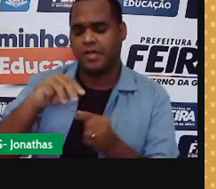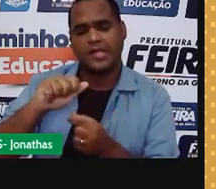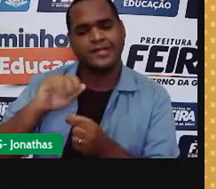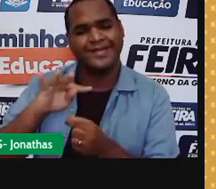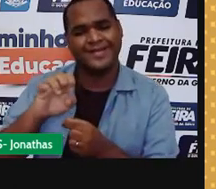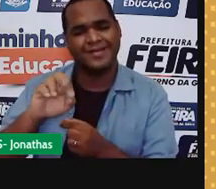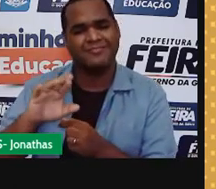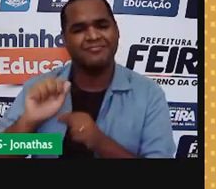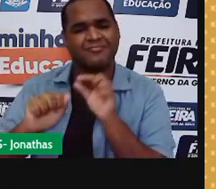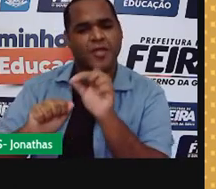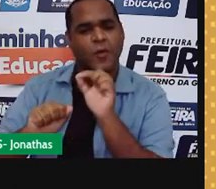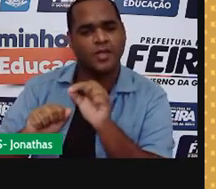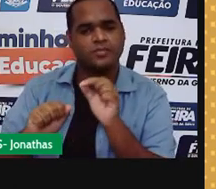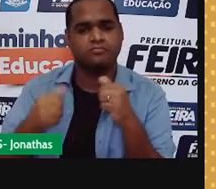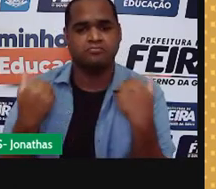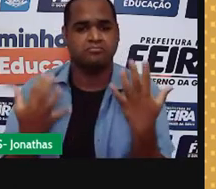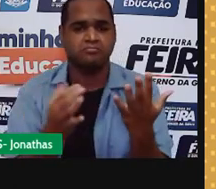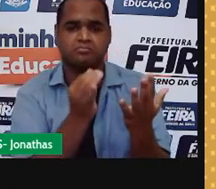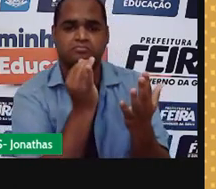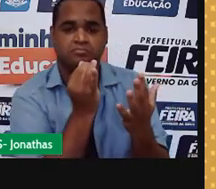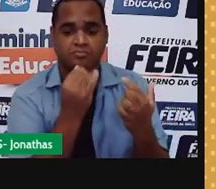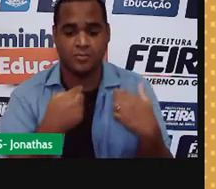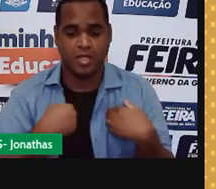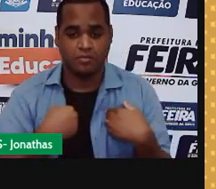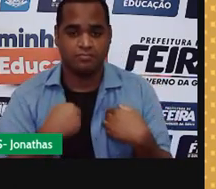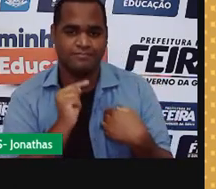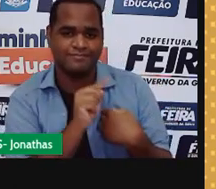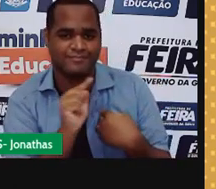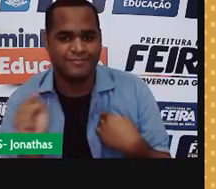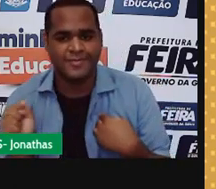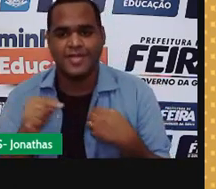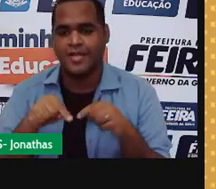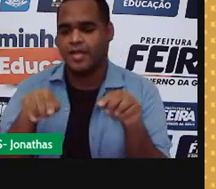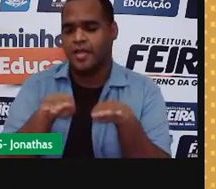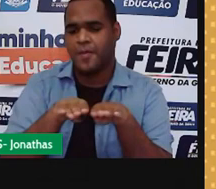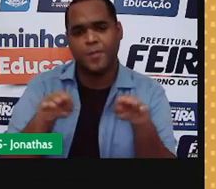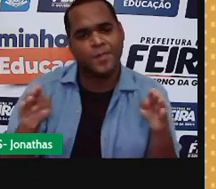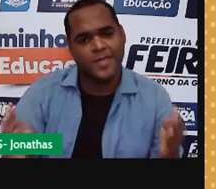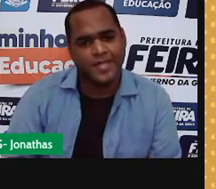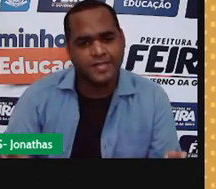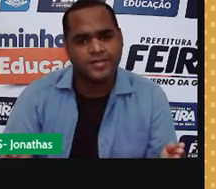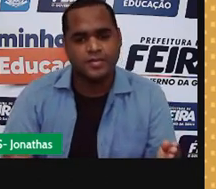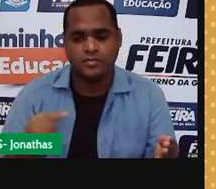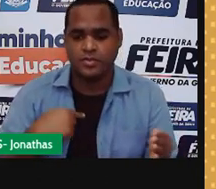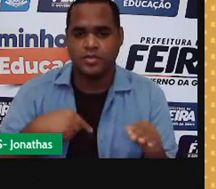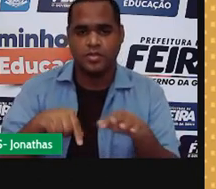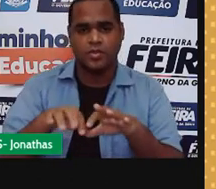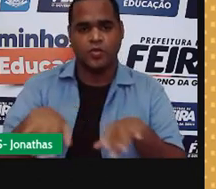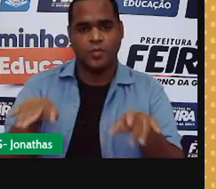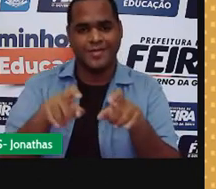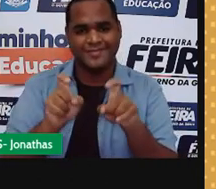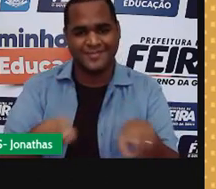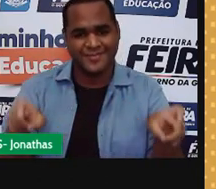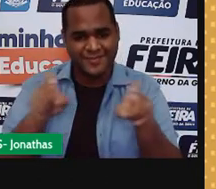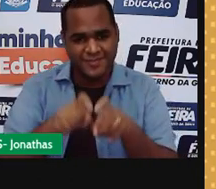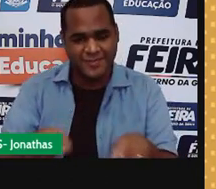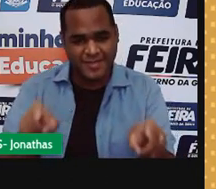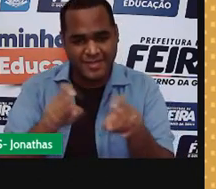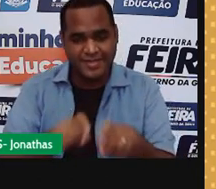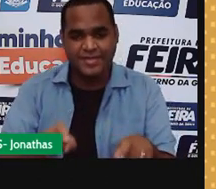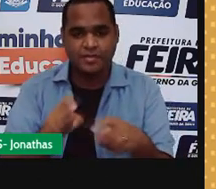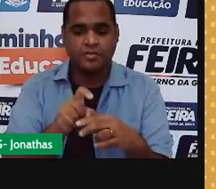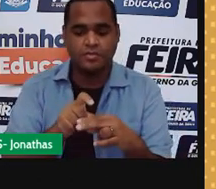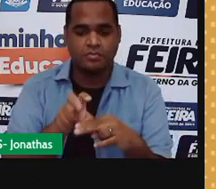matéria. Então, o que é matéria? Eu que estou aqui, você que está aí do outro lado, esse computador que a gente está usando para se